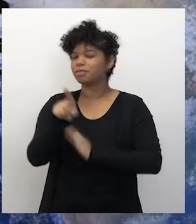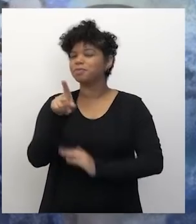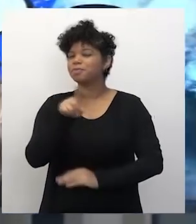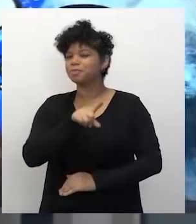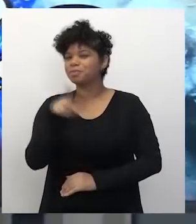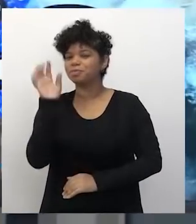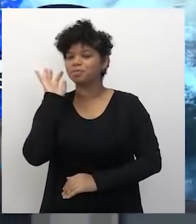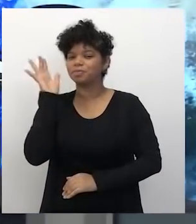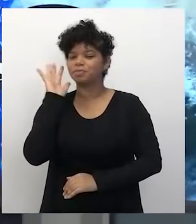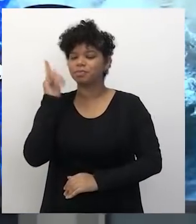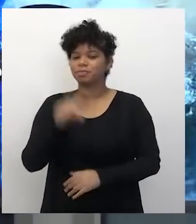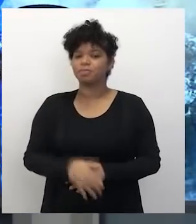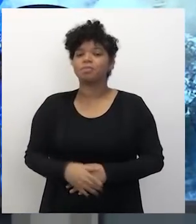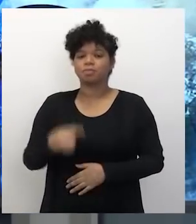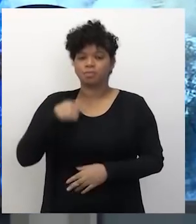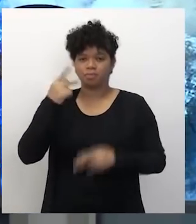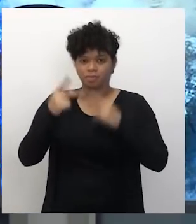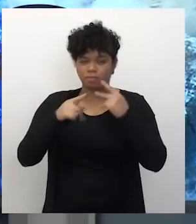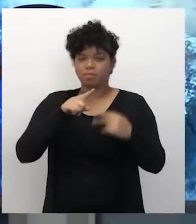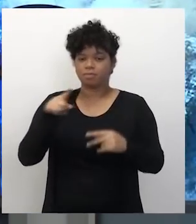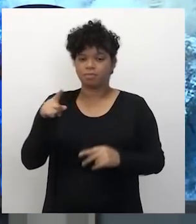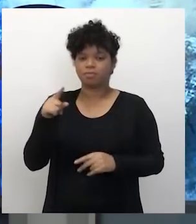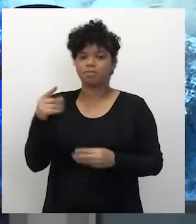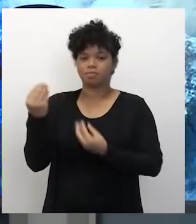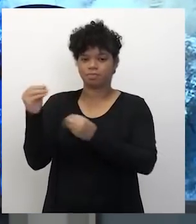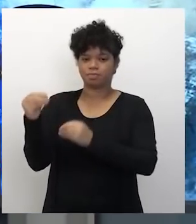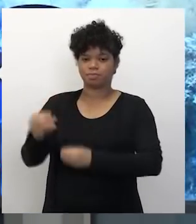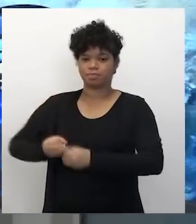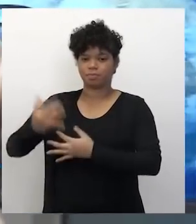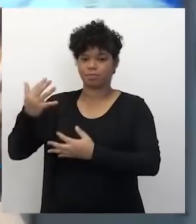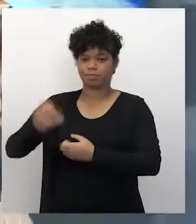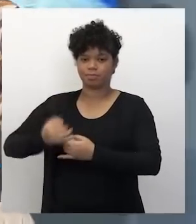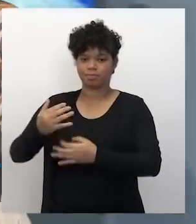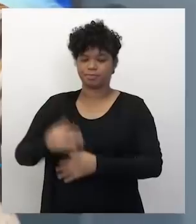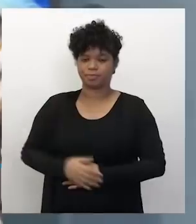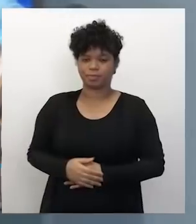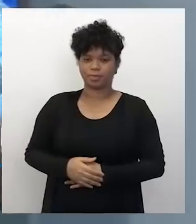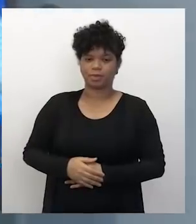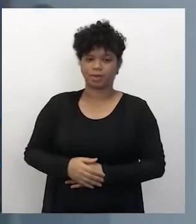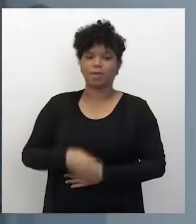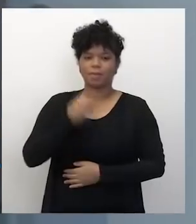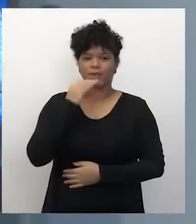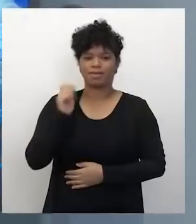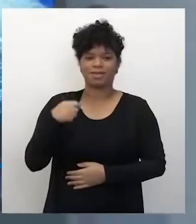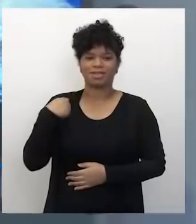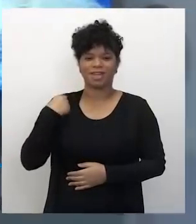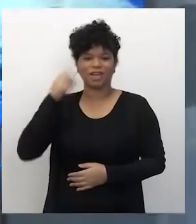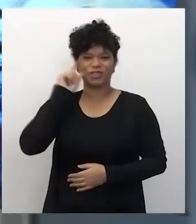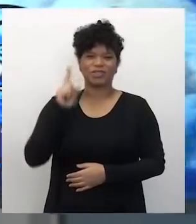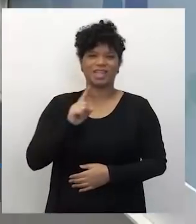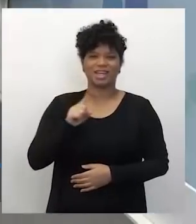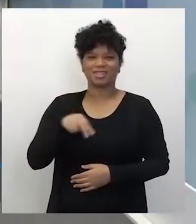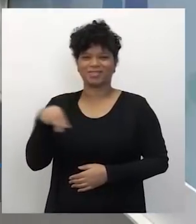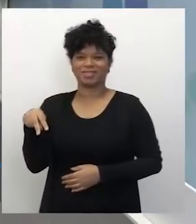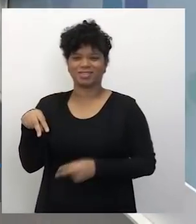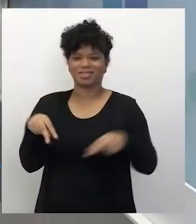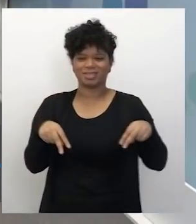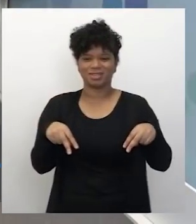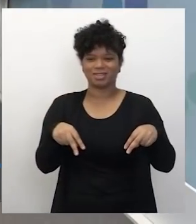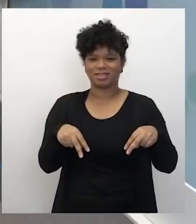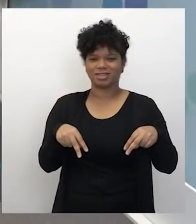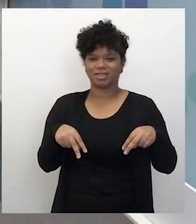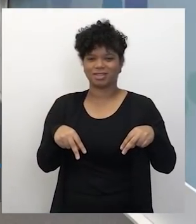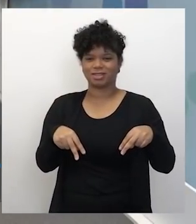né? Enquanto eu vou falando um pouco, né, sobre essa questão, acho que eu até vou sair de frente da tela. Eu nunca sei que lado que eu tenho que ficar, não consigo